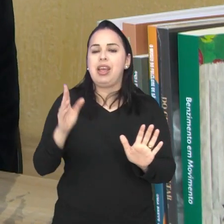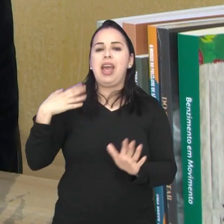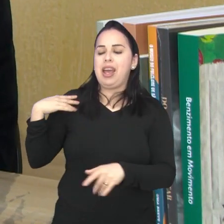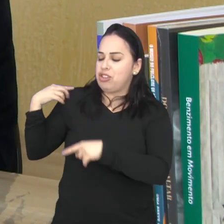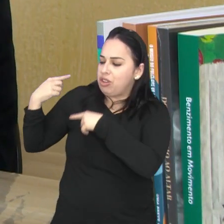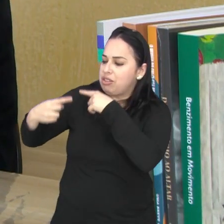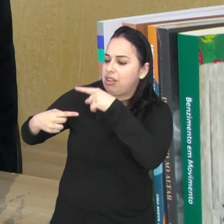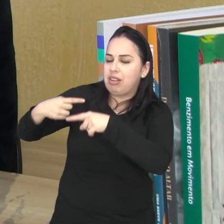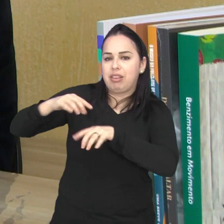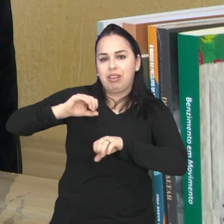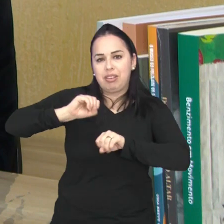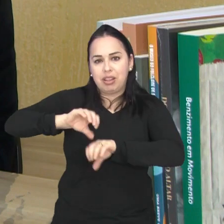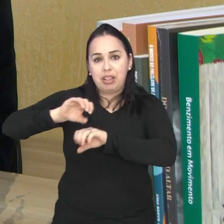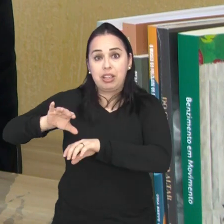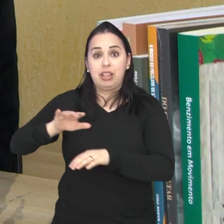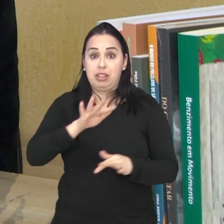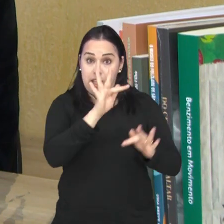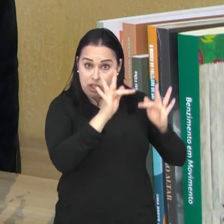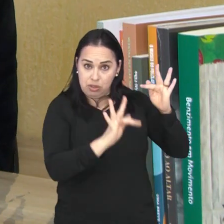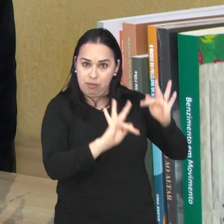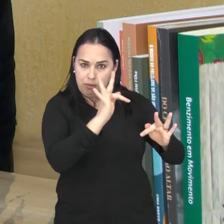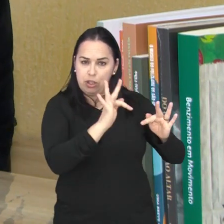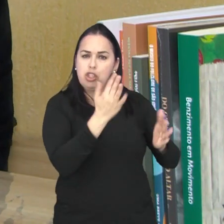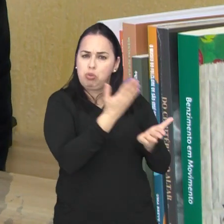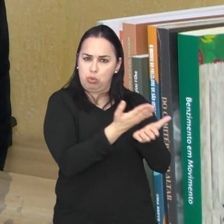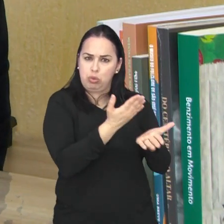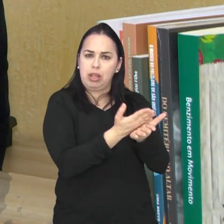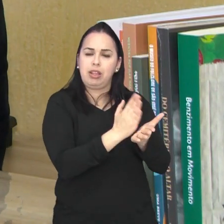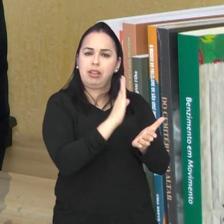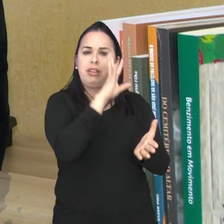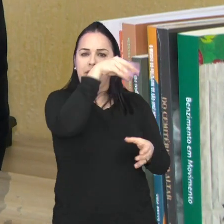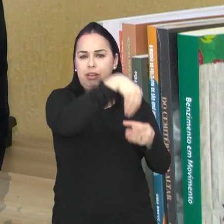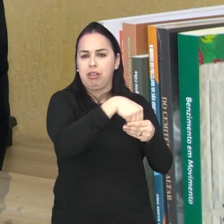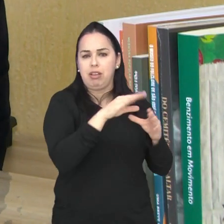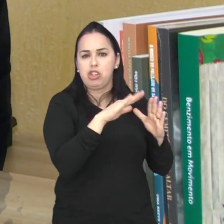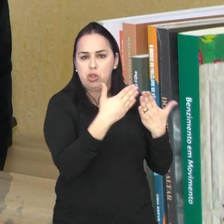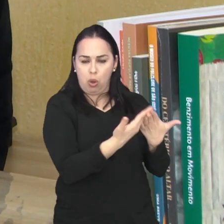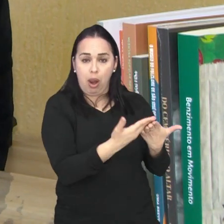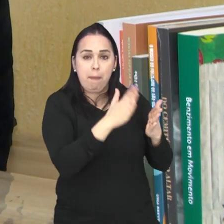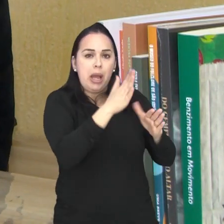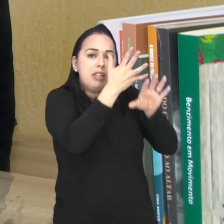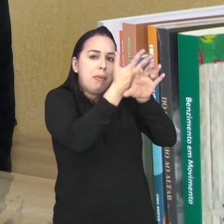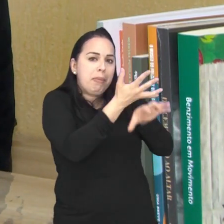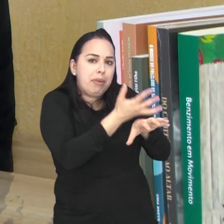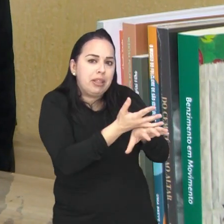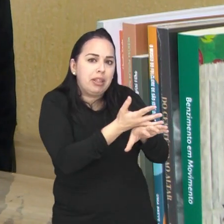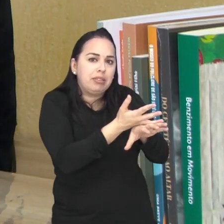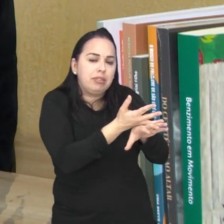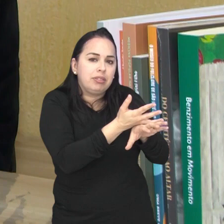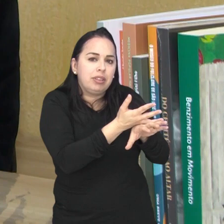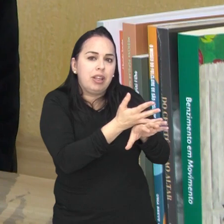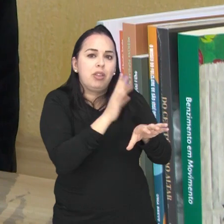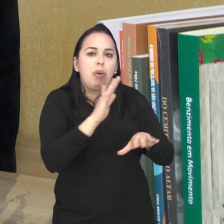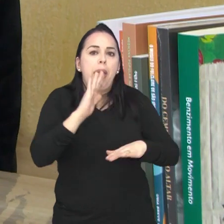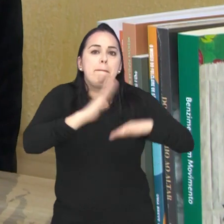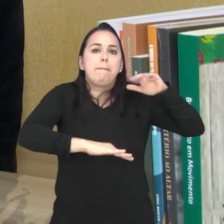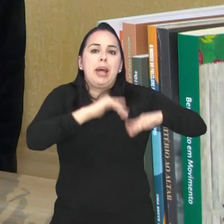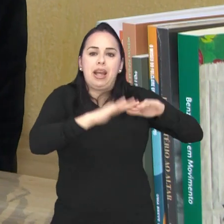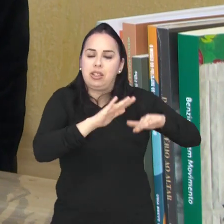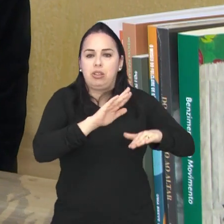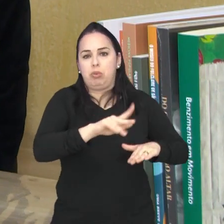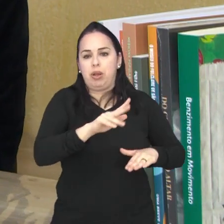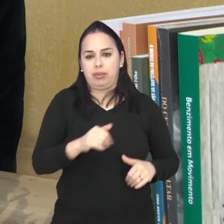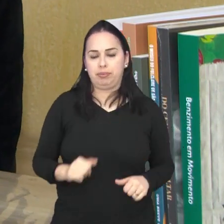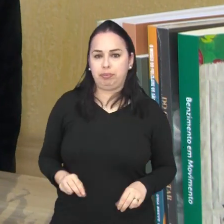assunto estudado na escola. Não que hoje o folclore não seja estudado na escola, né? Mas ele é estudado como uma matéria e